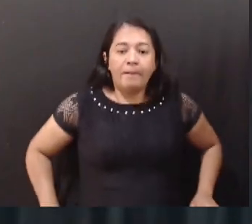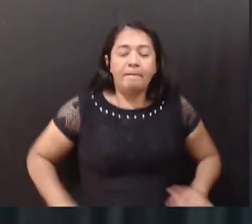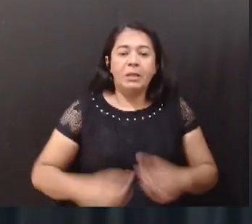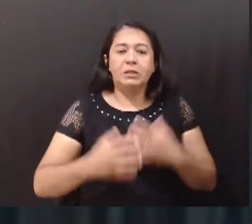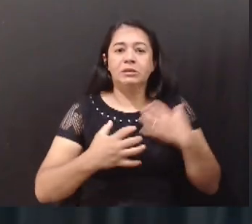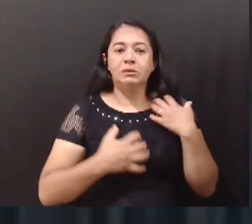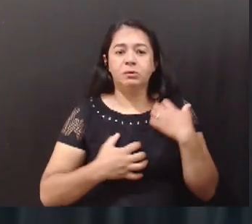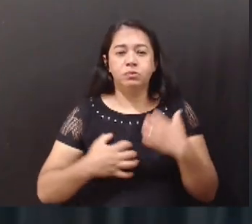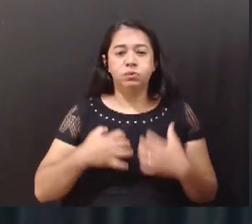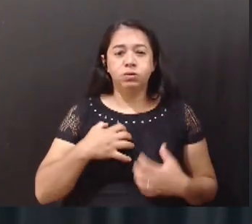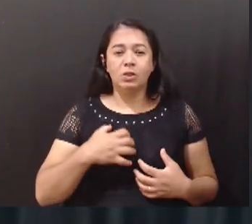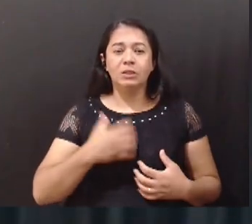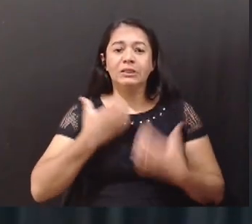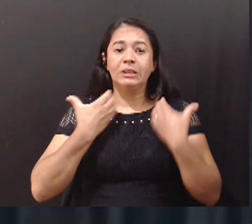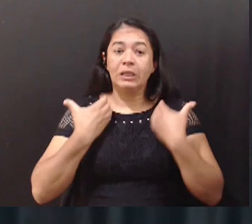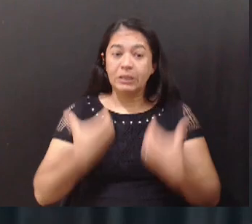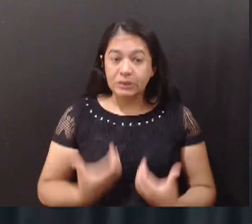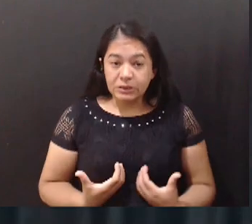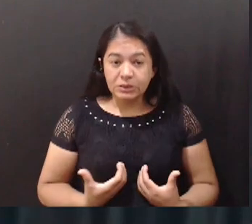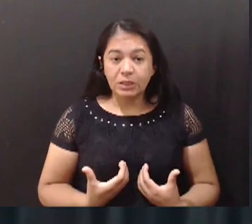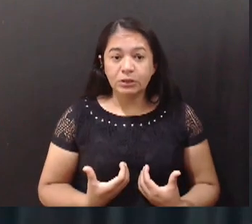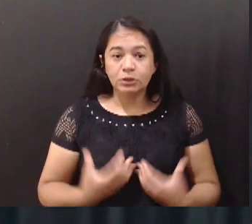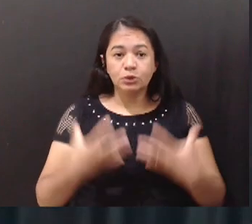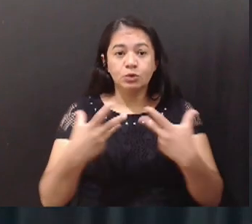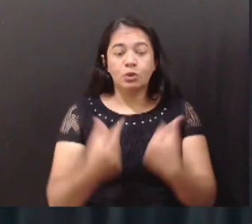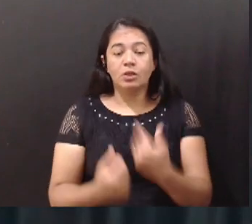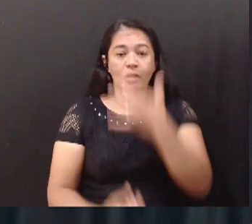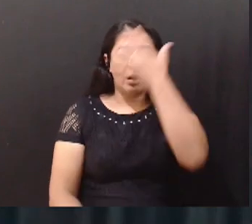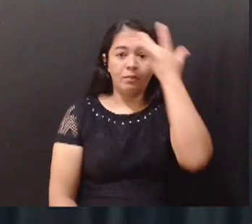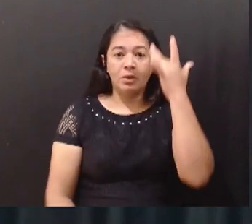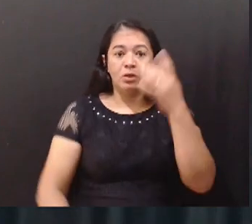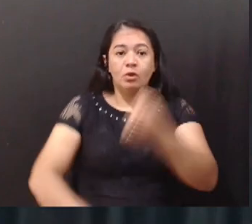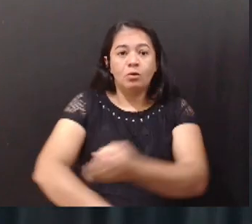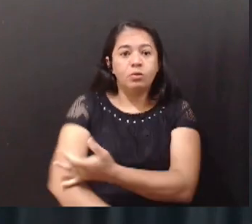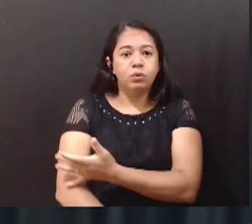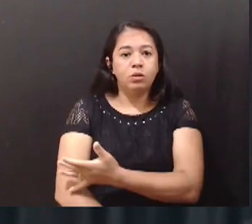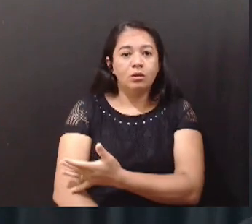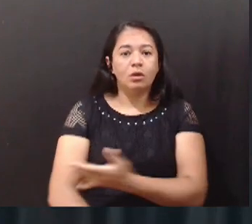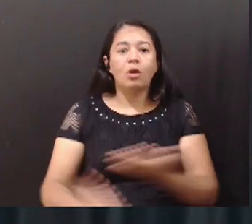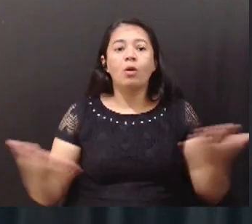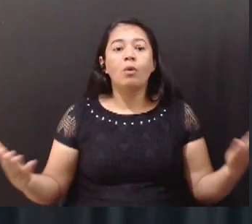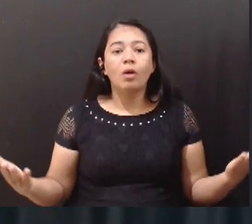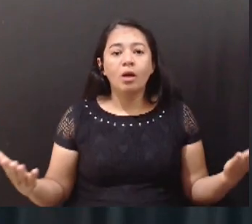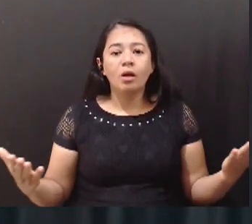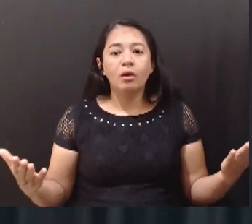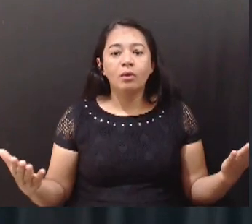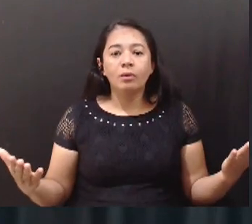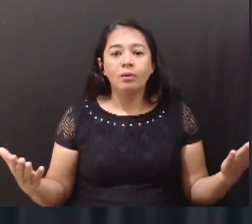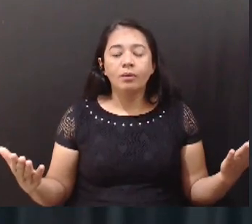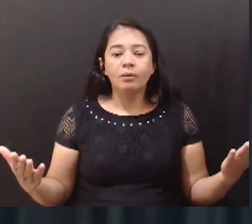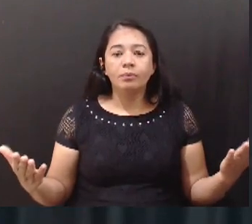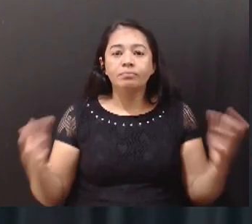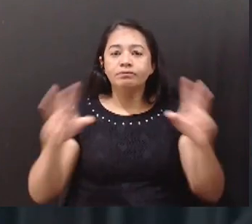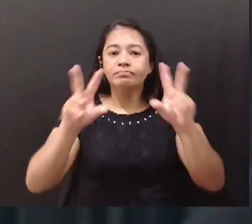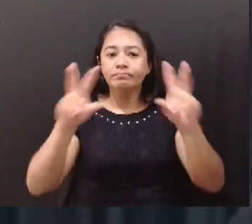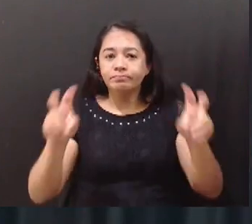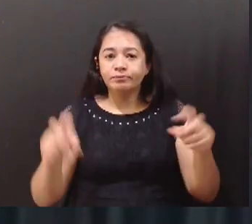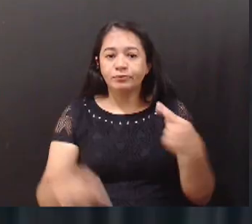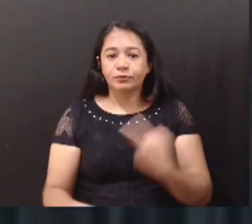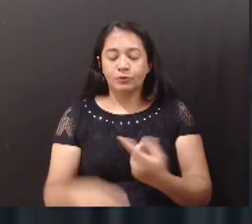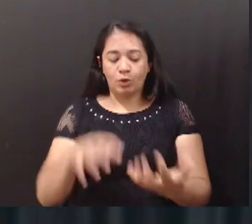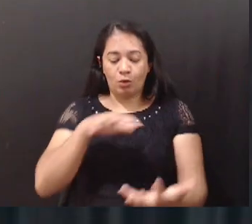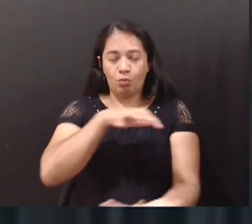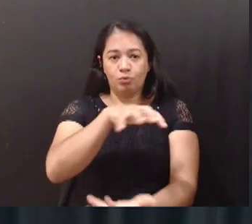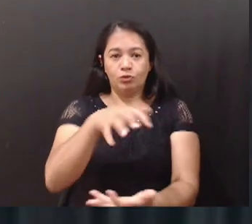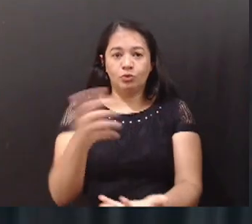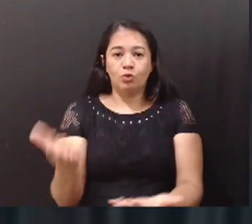cansaço, etc. Então, todo mundo tem uma ativação emocional. Qual que é a grande questão? Eu acho que no nosso mundo, a gente perdeu a